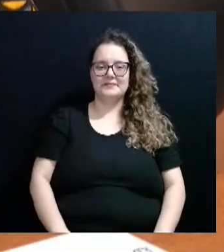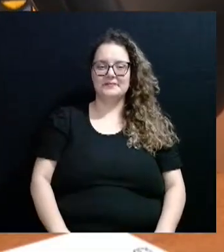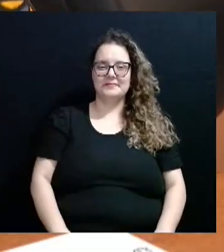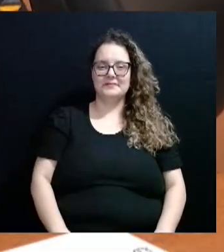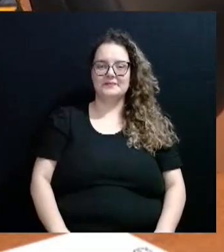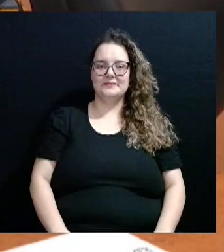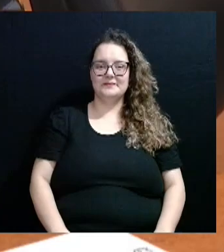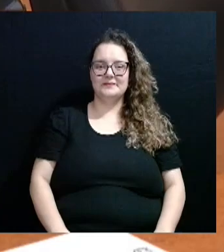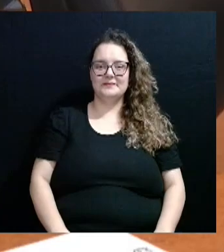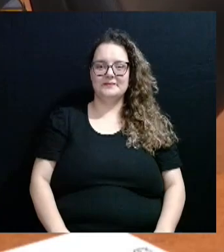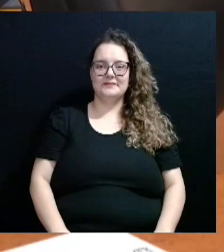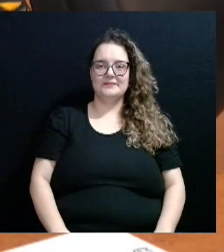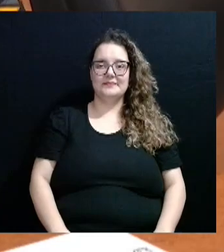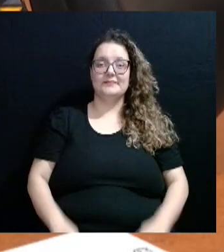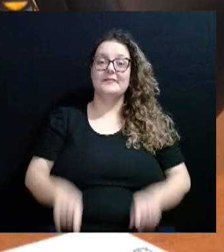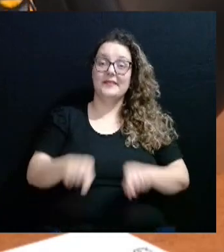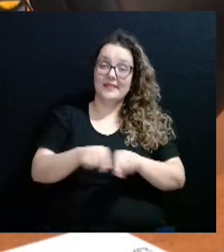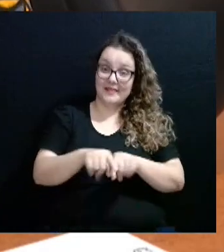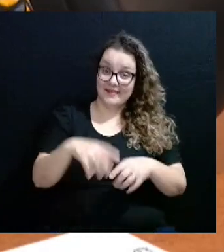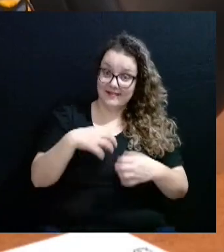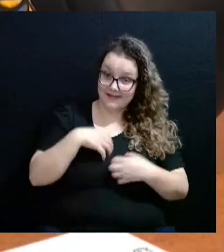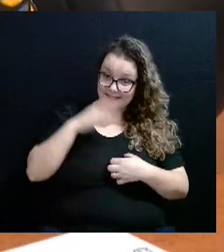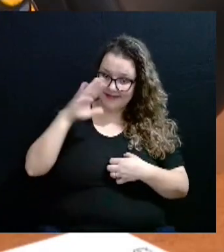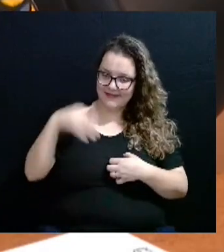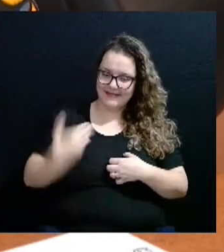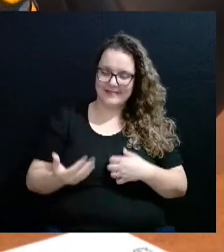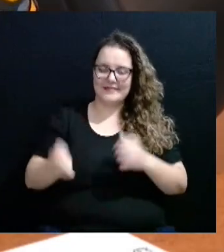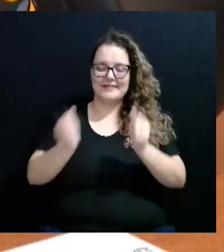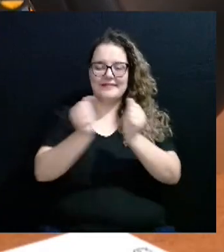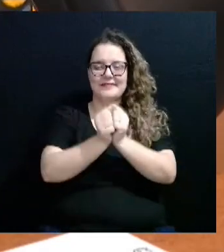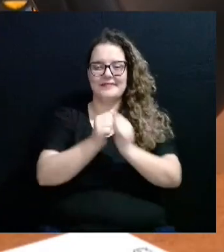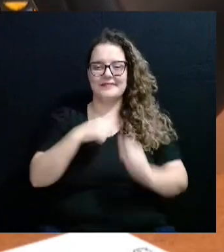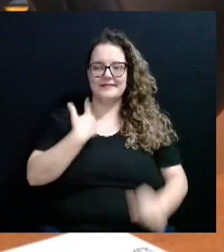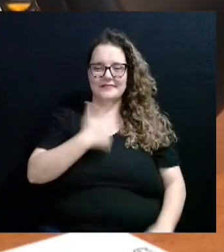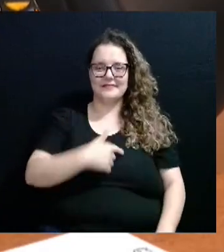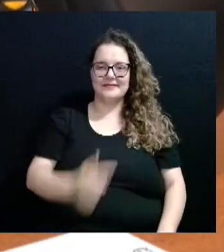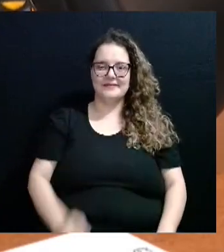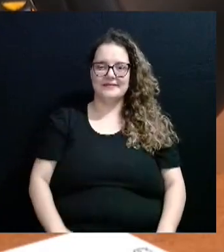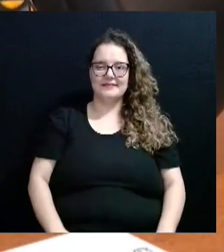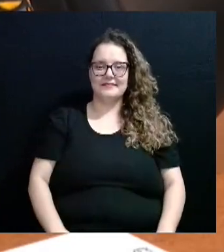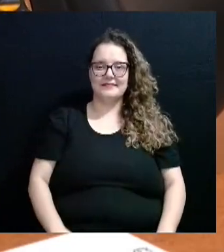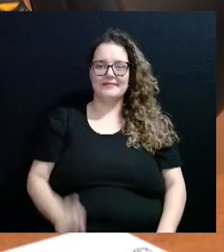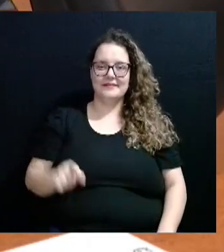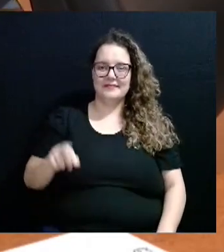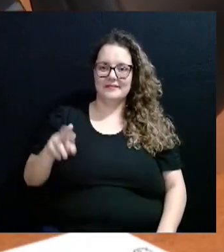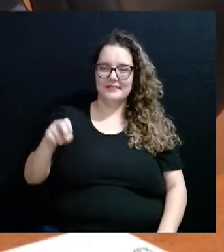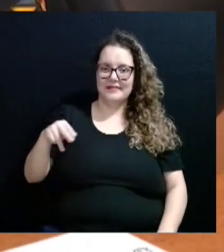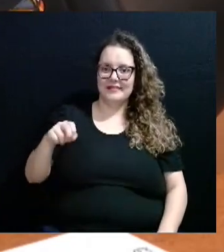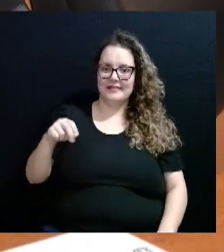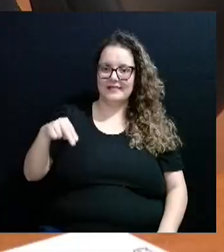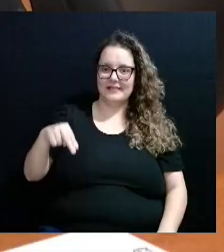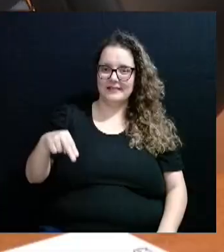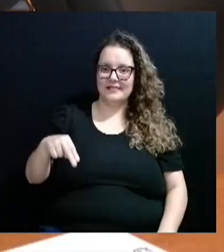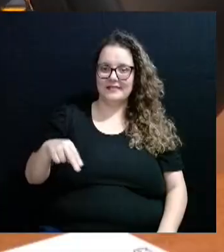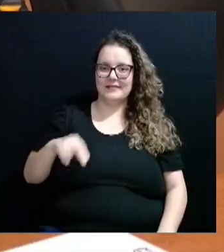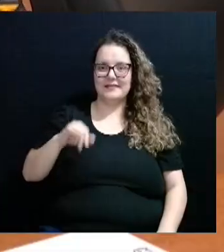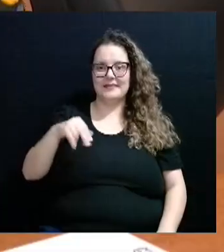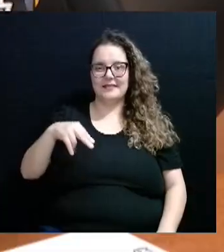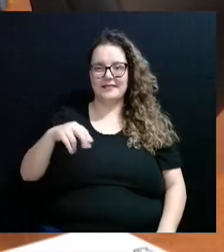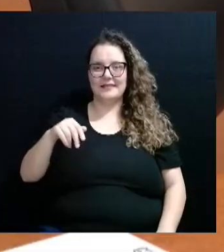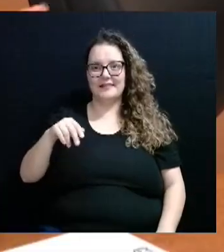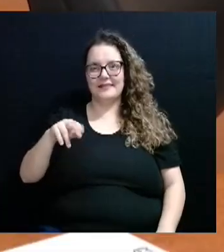Também me honra muito de tê-lo aqui conosco, que é o Renan do Inquérito. Renan Inquérito, né? Do Inquérito.